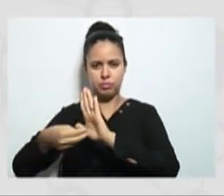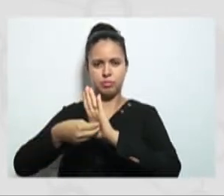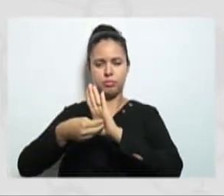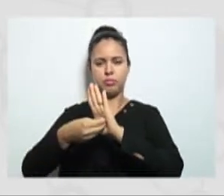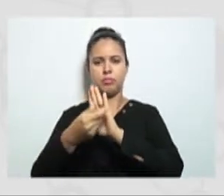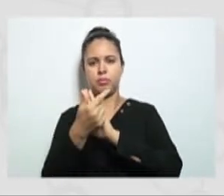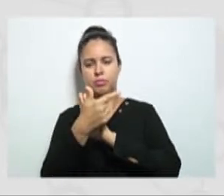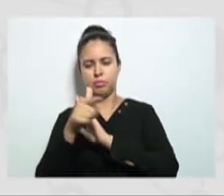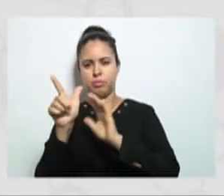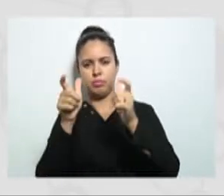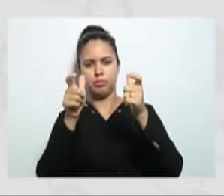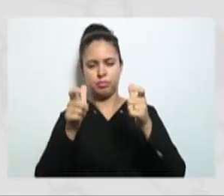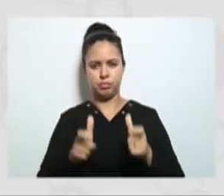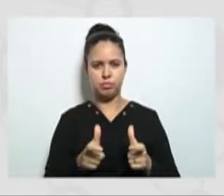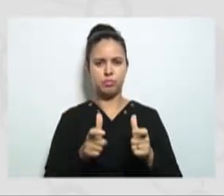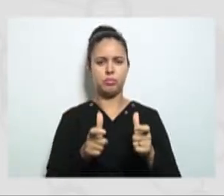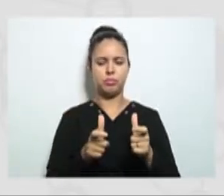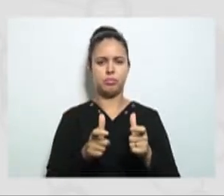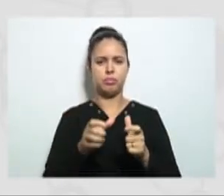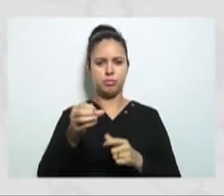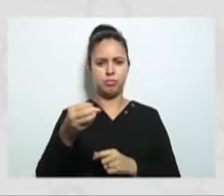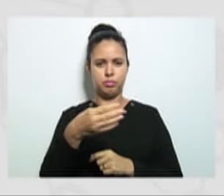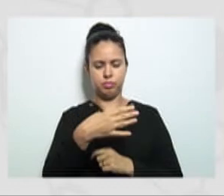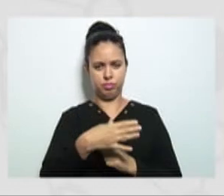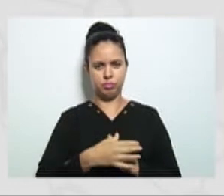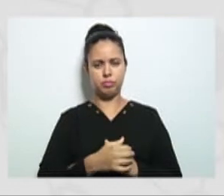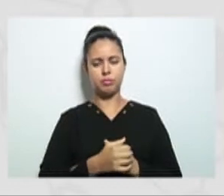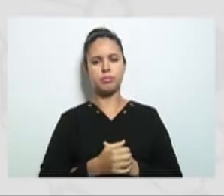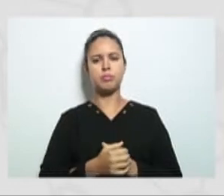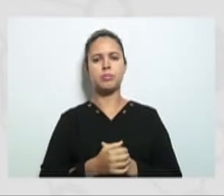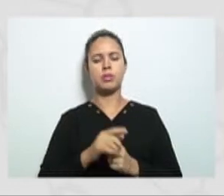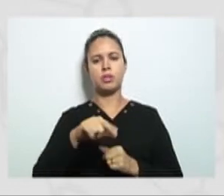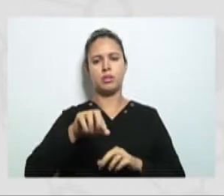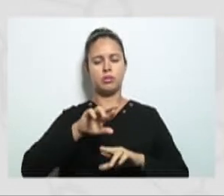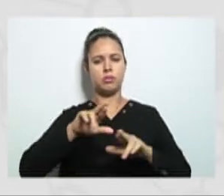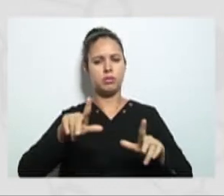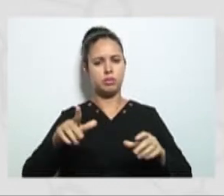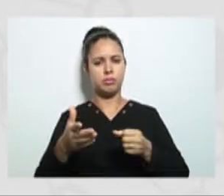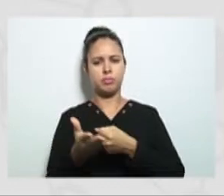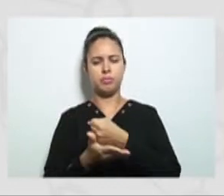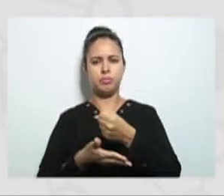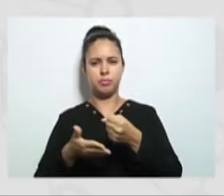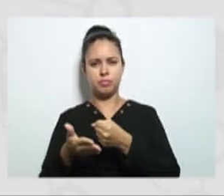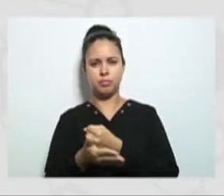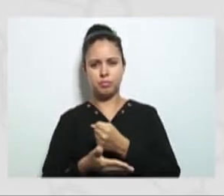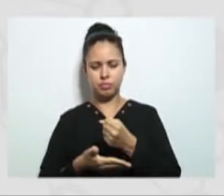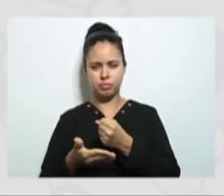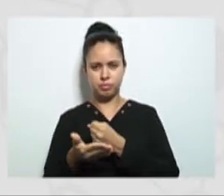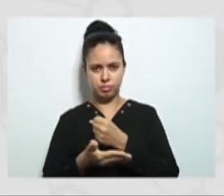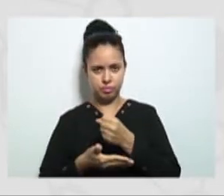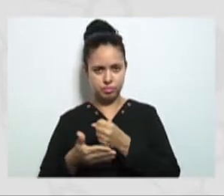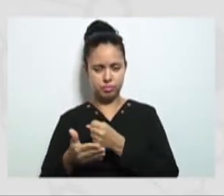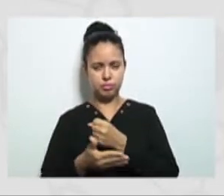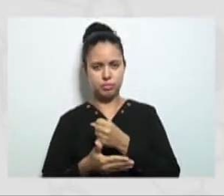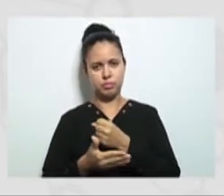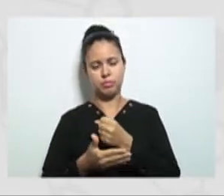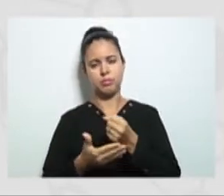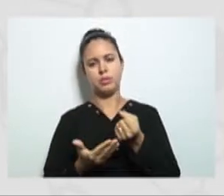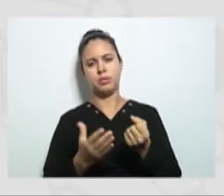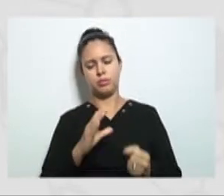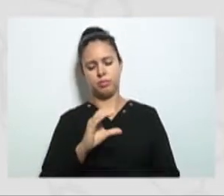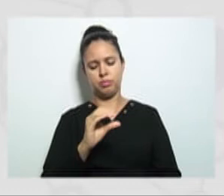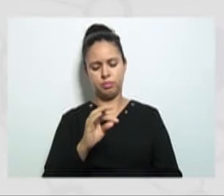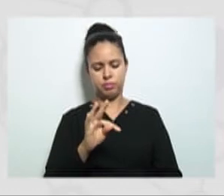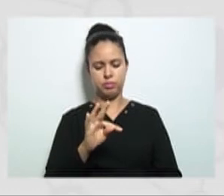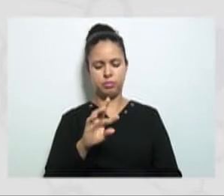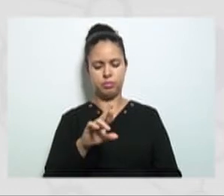essa informação no novo destino dela, tá? Essa é a diferença básica em relação ao Ctrl C, Ctrl V,